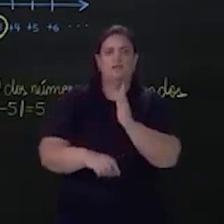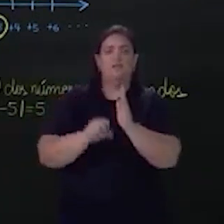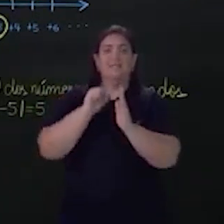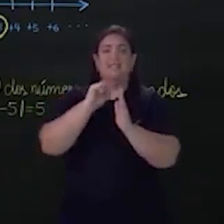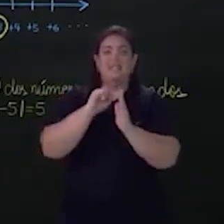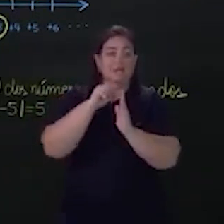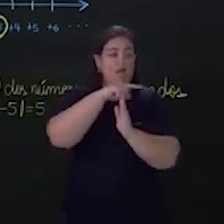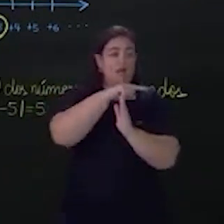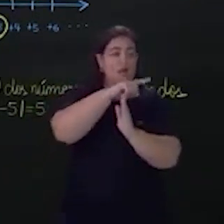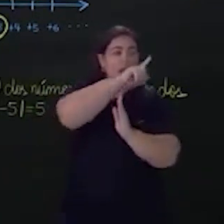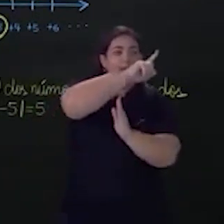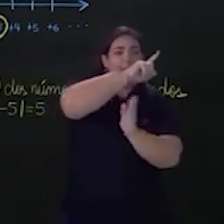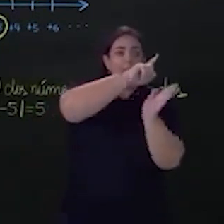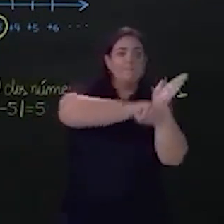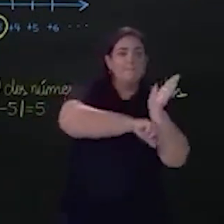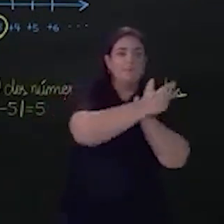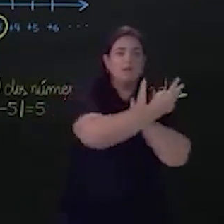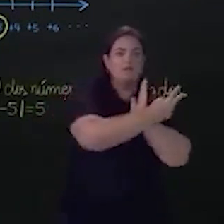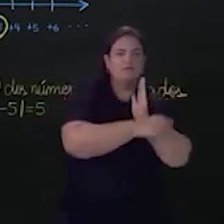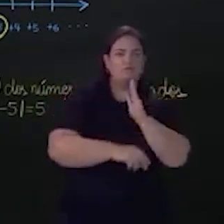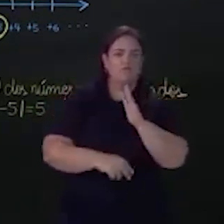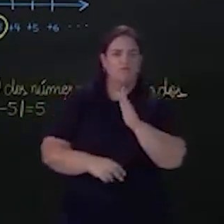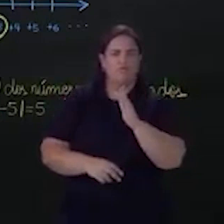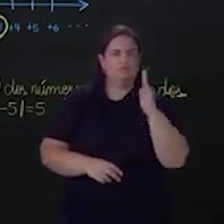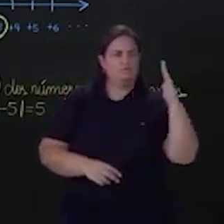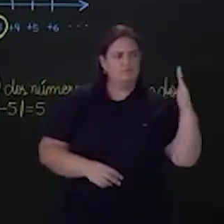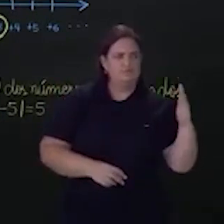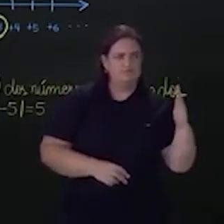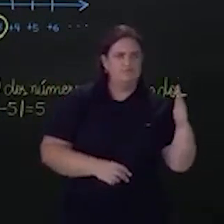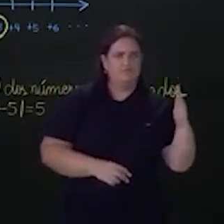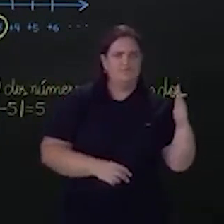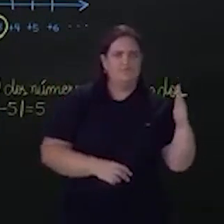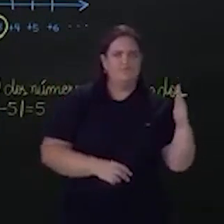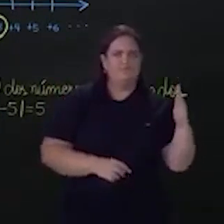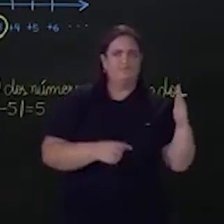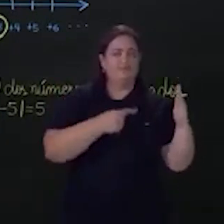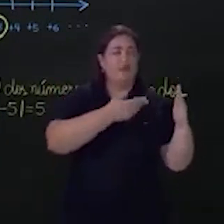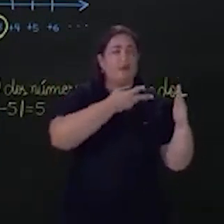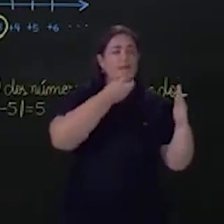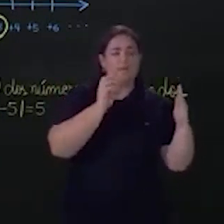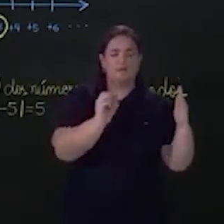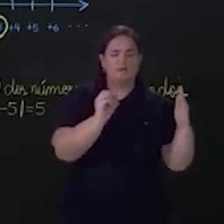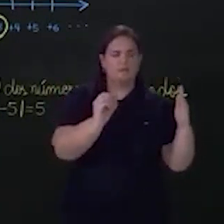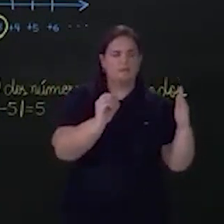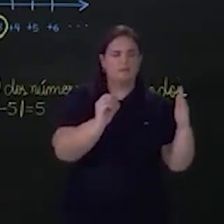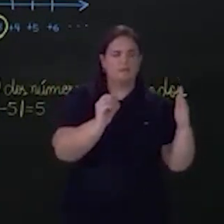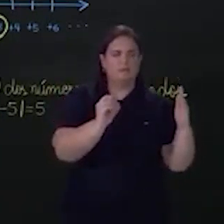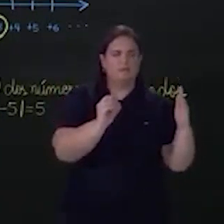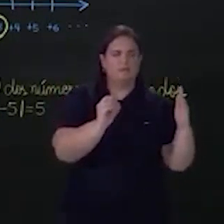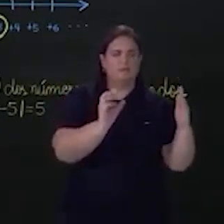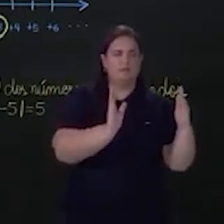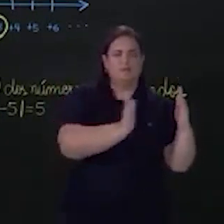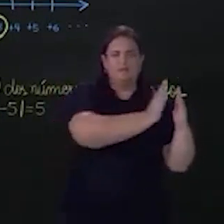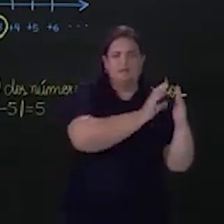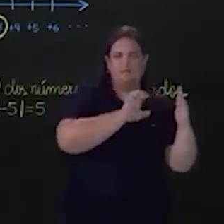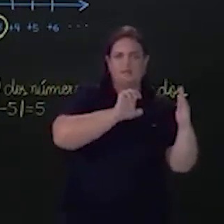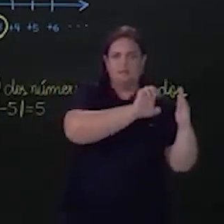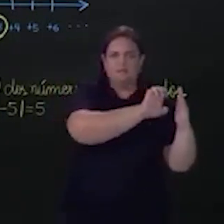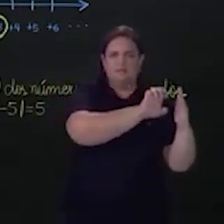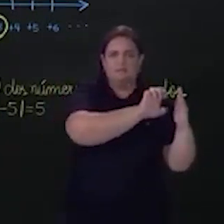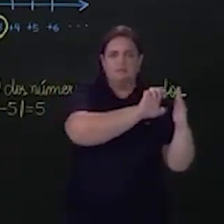menos 2, que já é o valor negativo, logo, sendo negativo, ele está à esquerda do